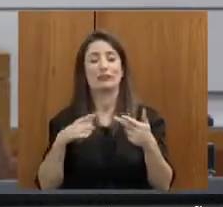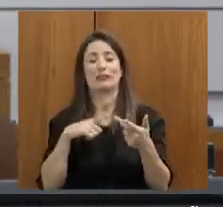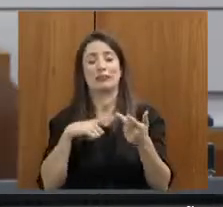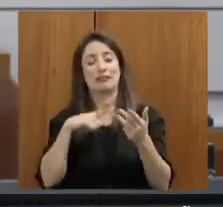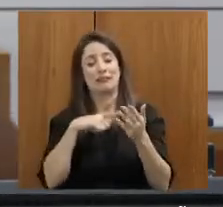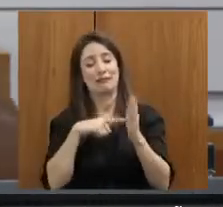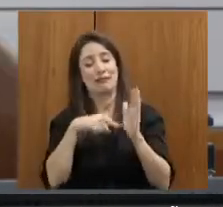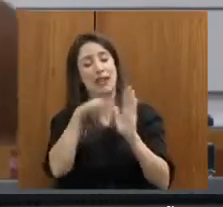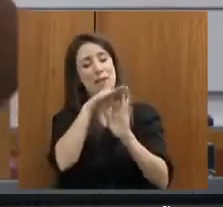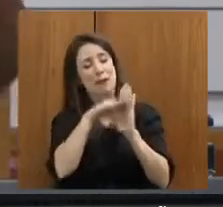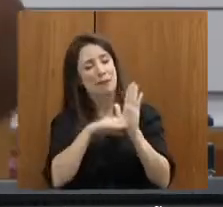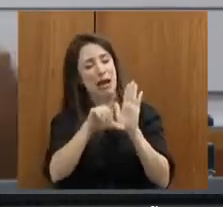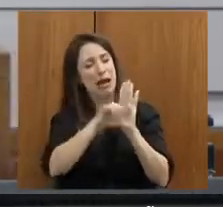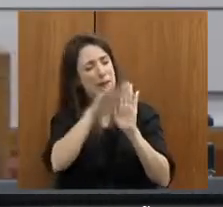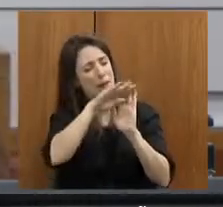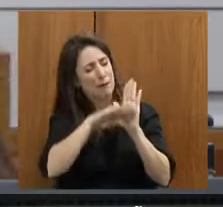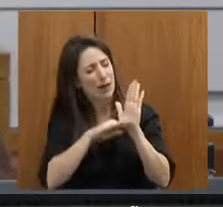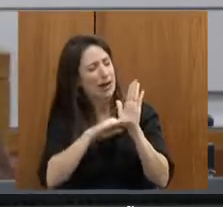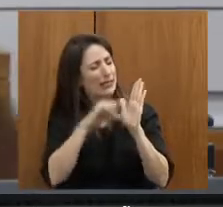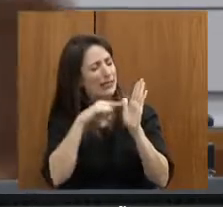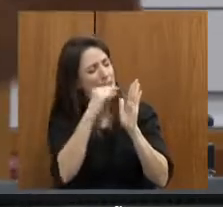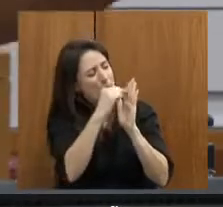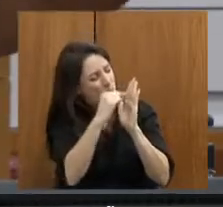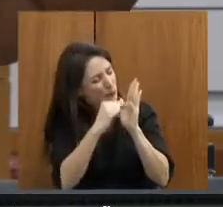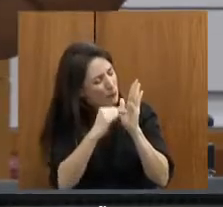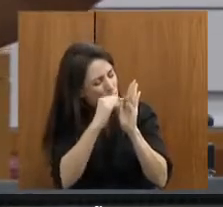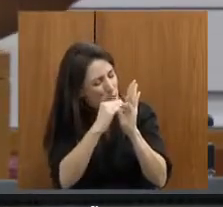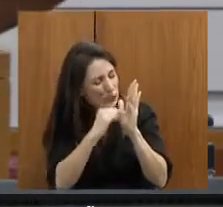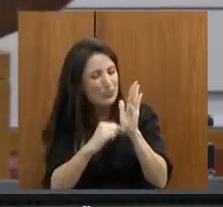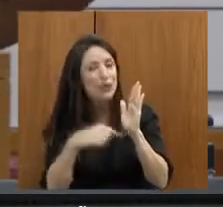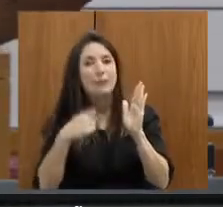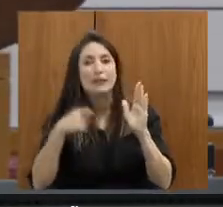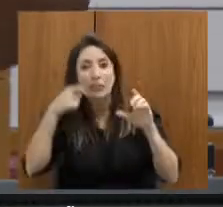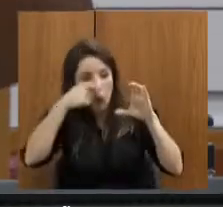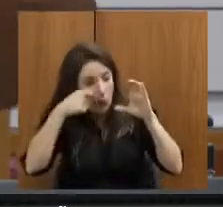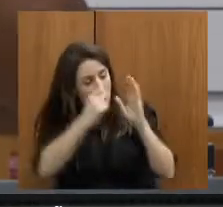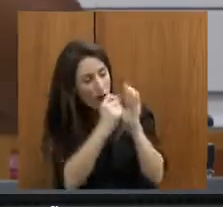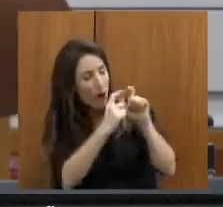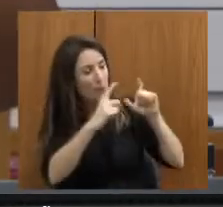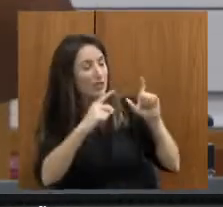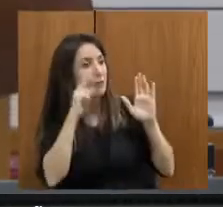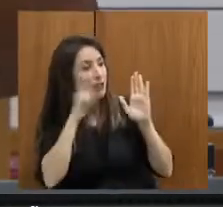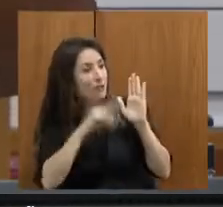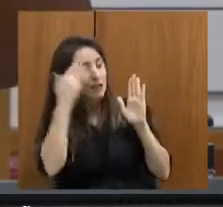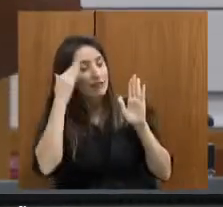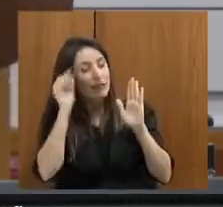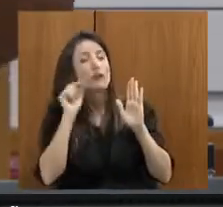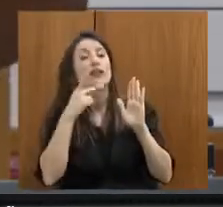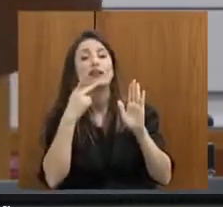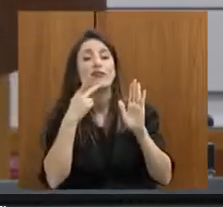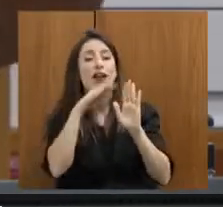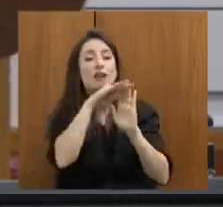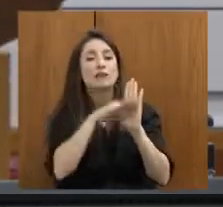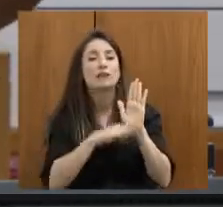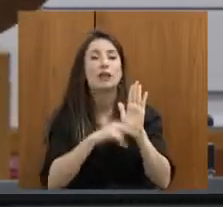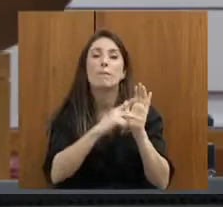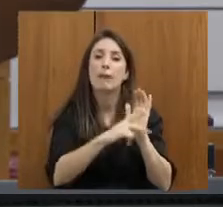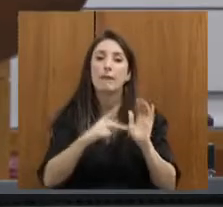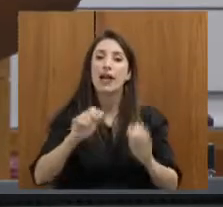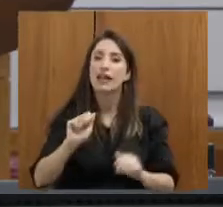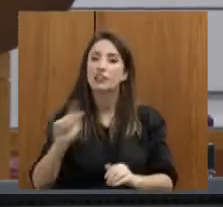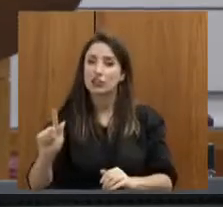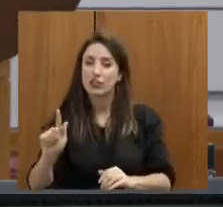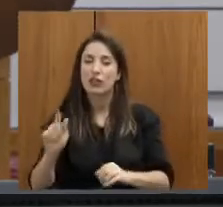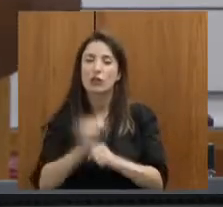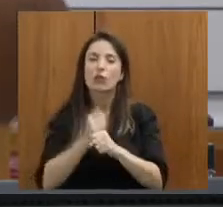Eu já vi muito tempo na sua casa aqui nesta fazer e procurarei uso os campeões de 90 até